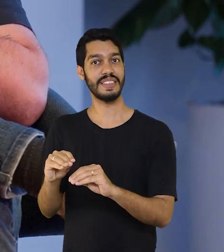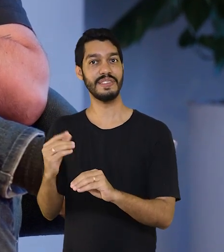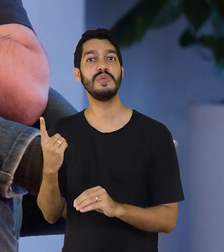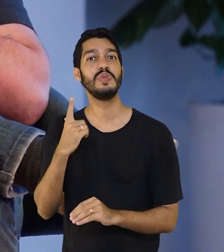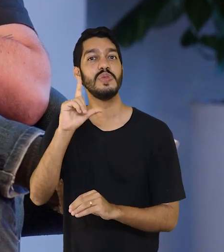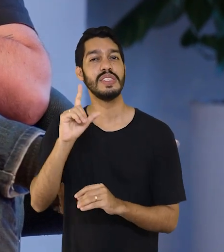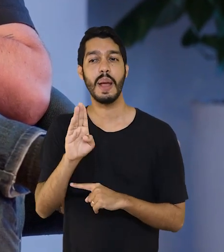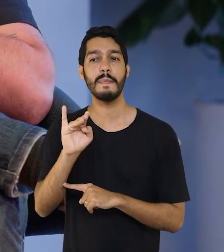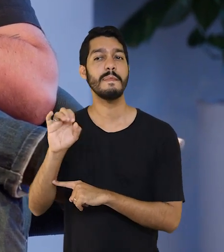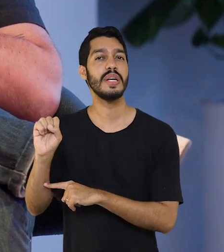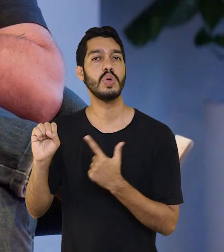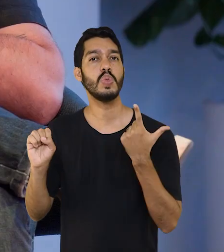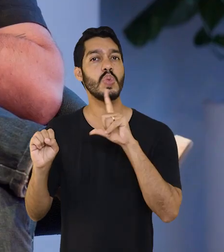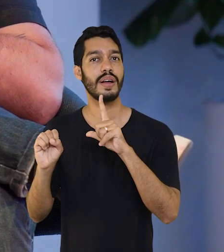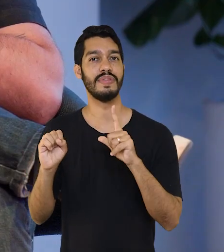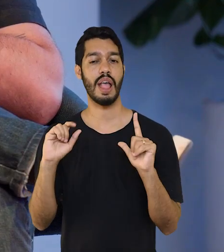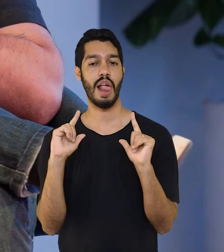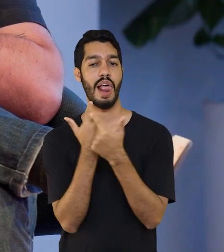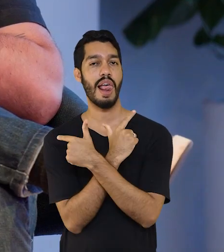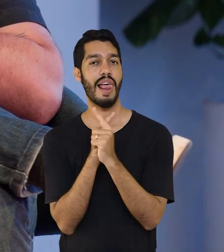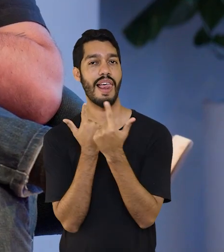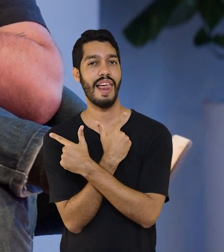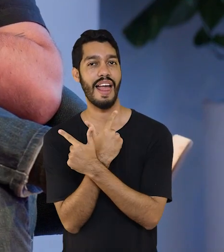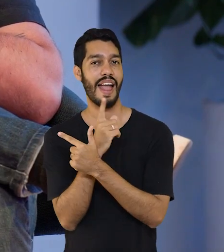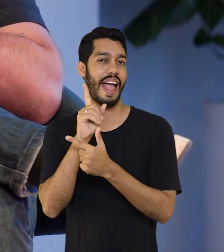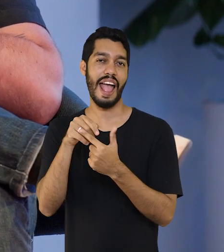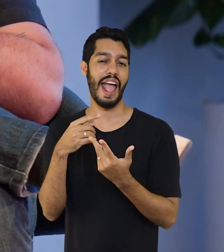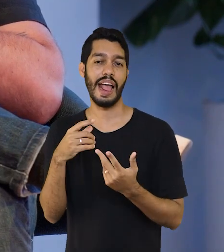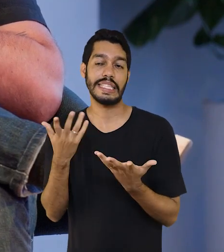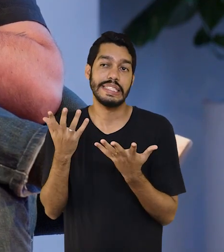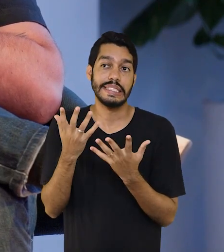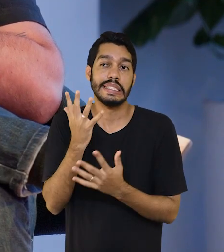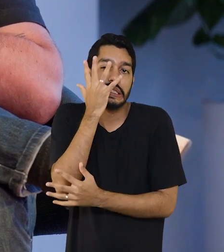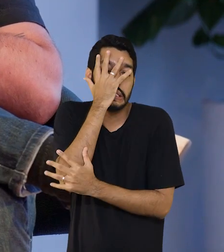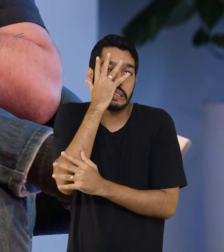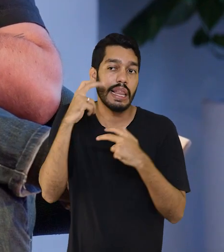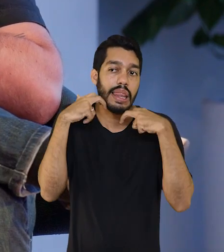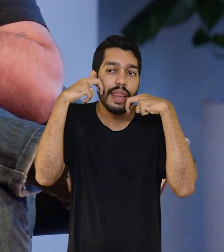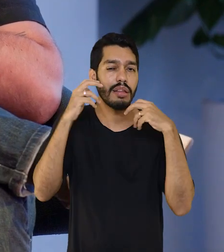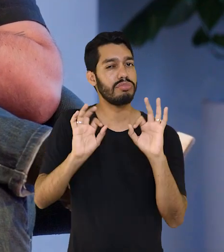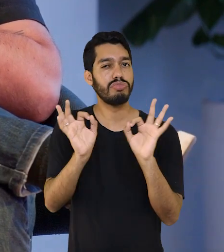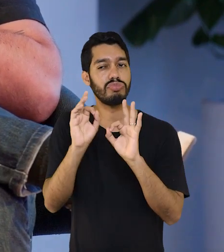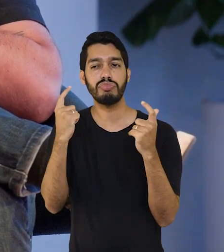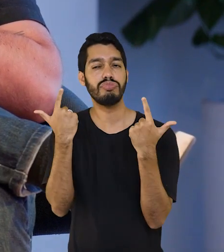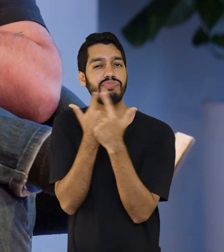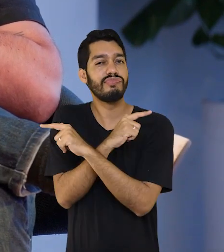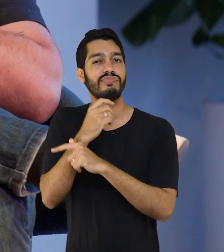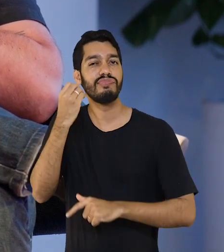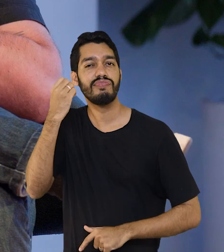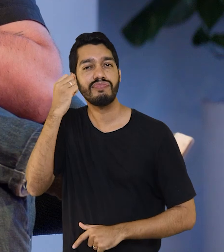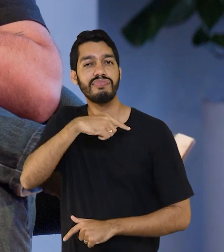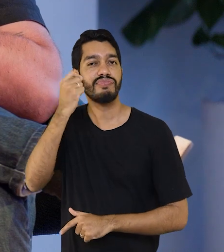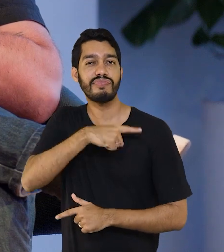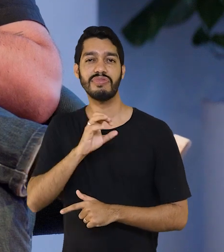A diretora da marca fala: Bi está brilhando porque abraçou o humor brega, sem medo de ser brega. E isso é maravilhoso, né?